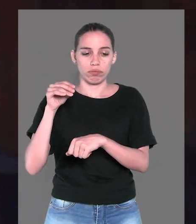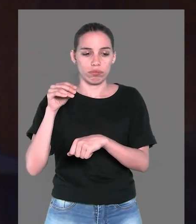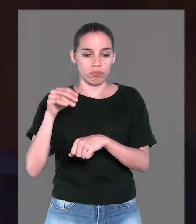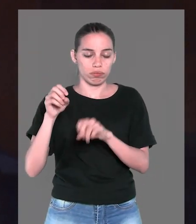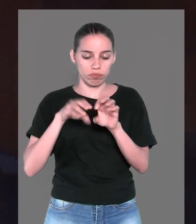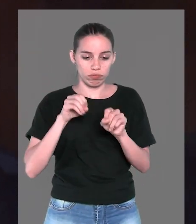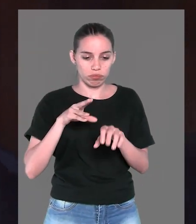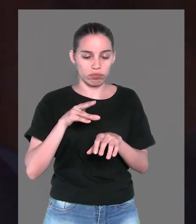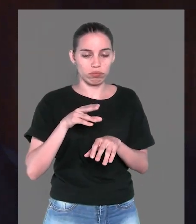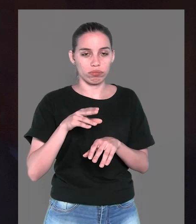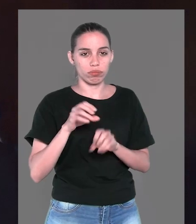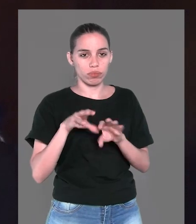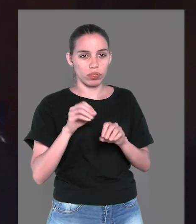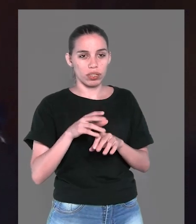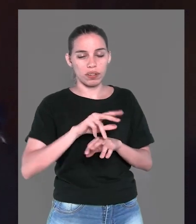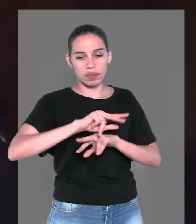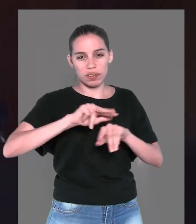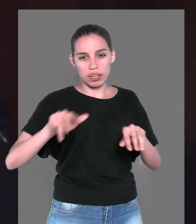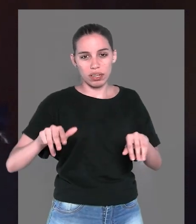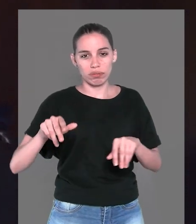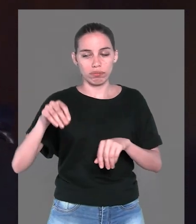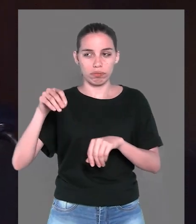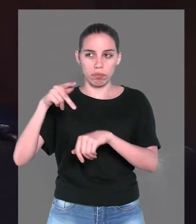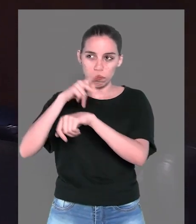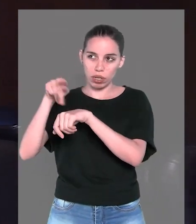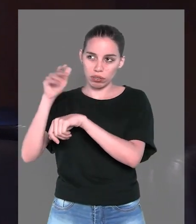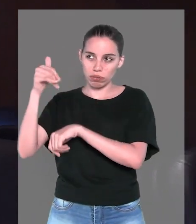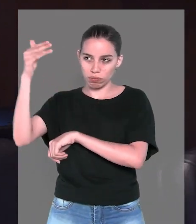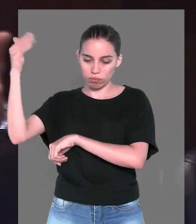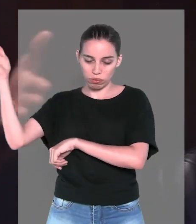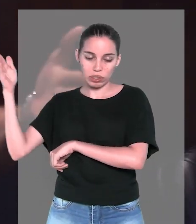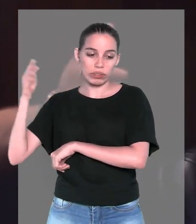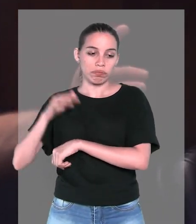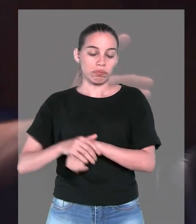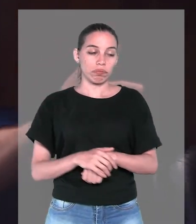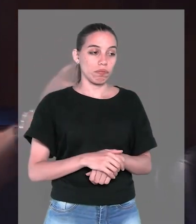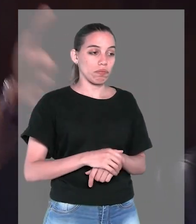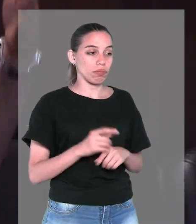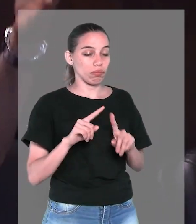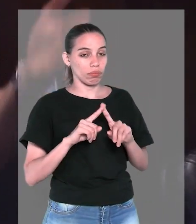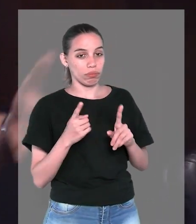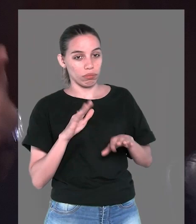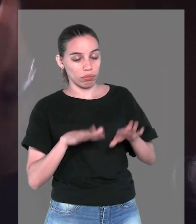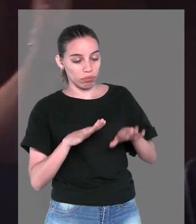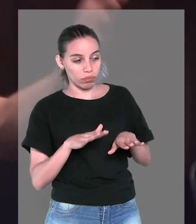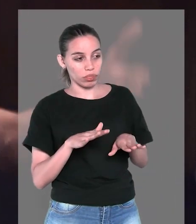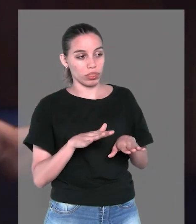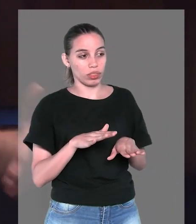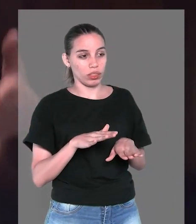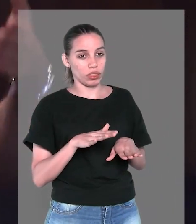escola, ou esse objetivo, tendo em vista a desestruturação